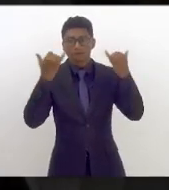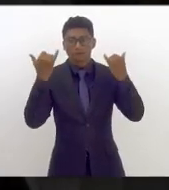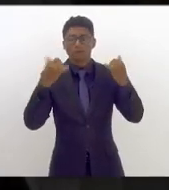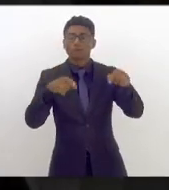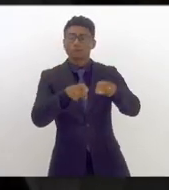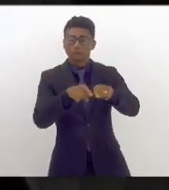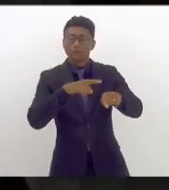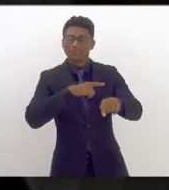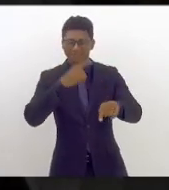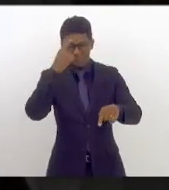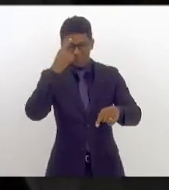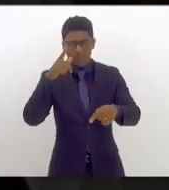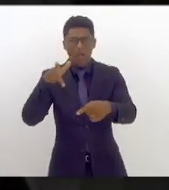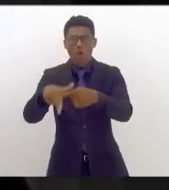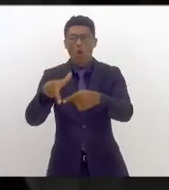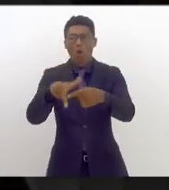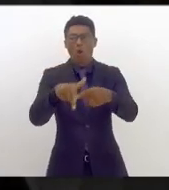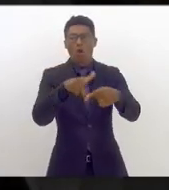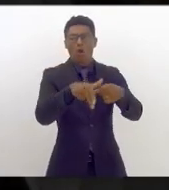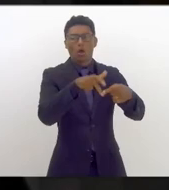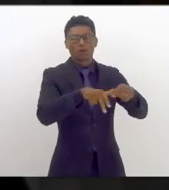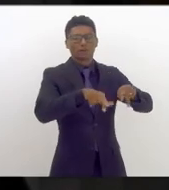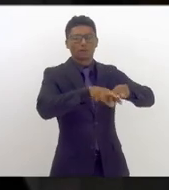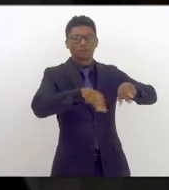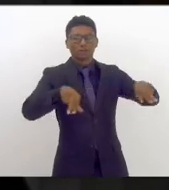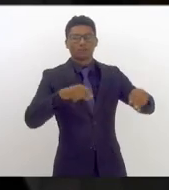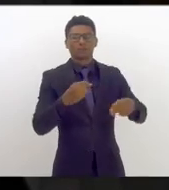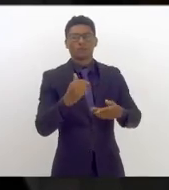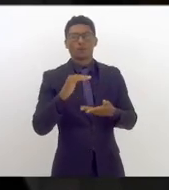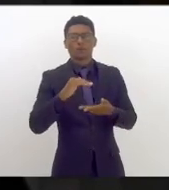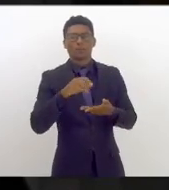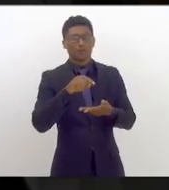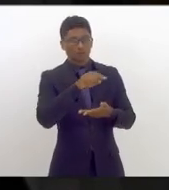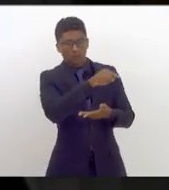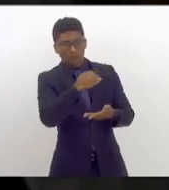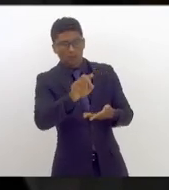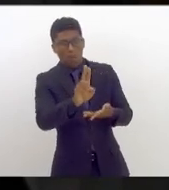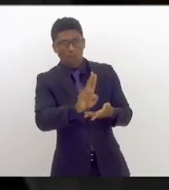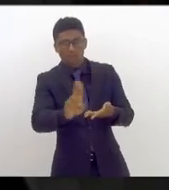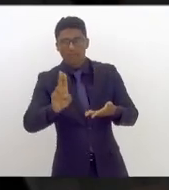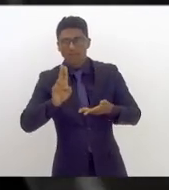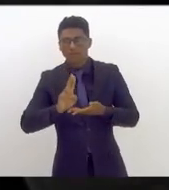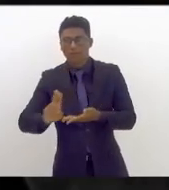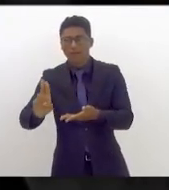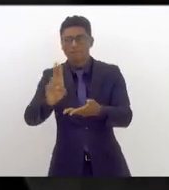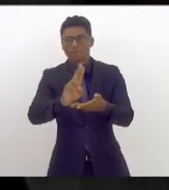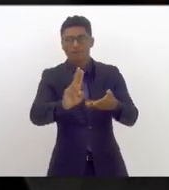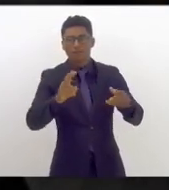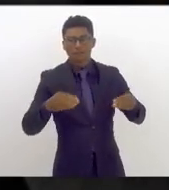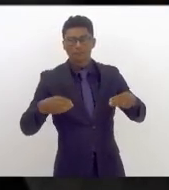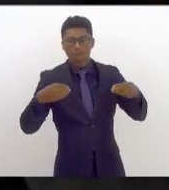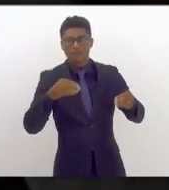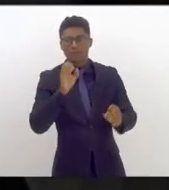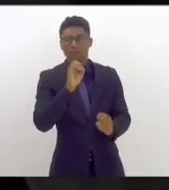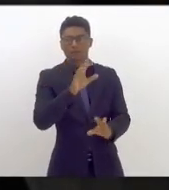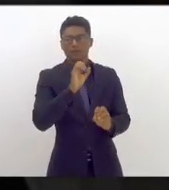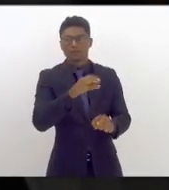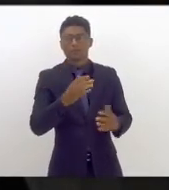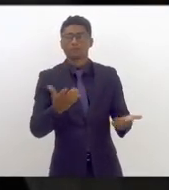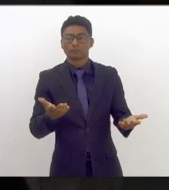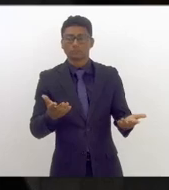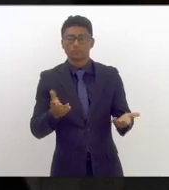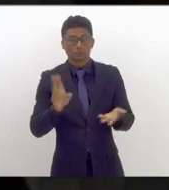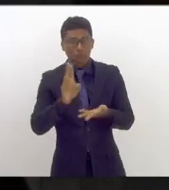cortes e contingenciamentos no orçamento das universidades por parte do Ministério da Educação, porque as universidades federais,